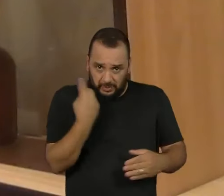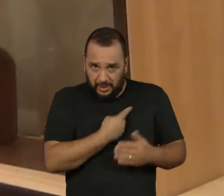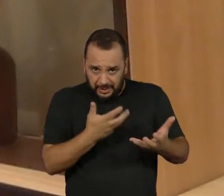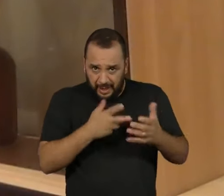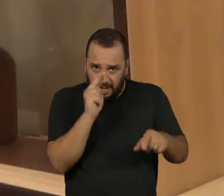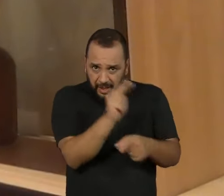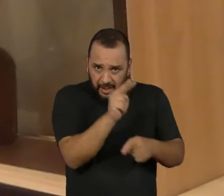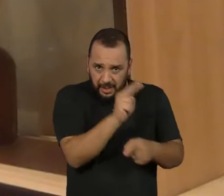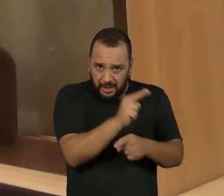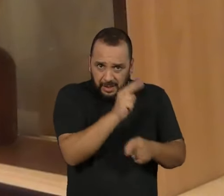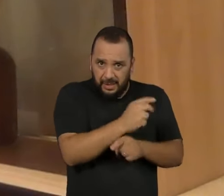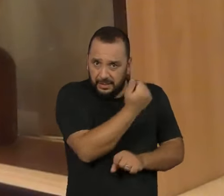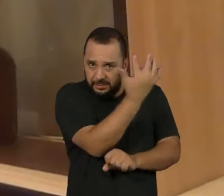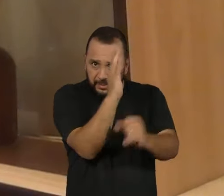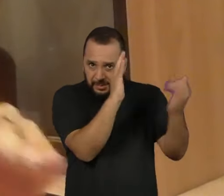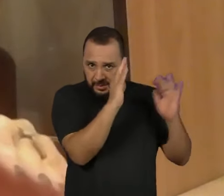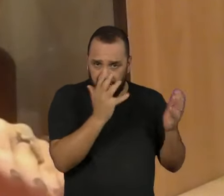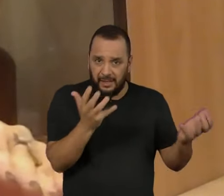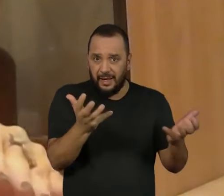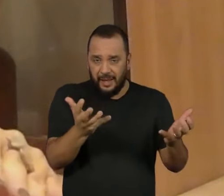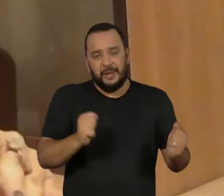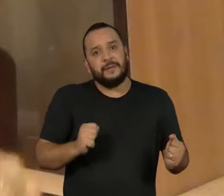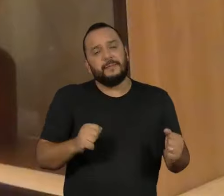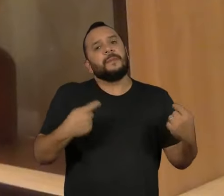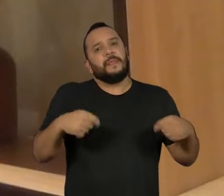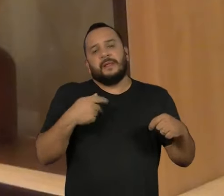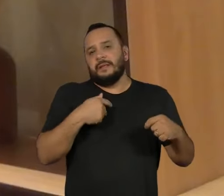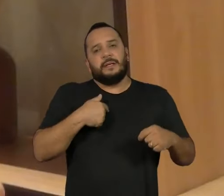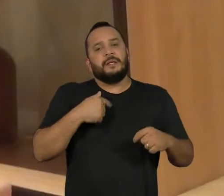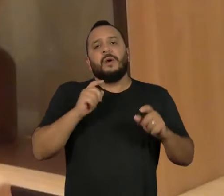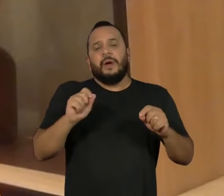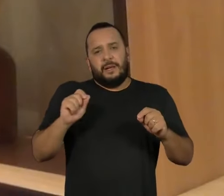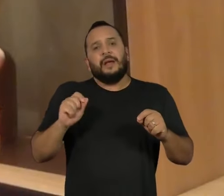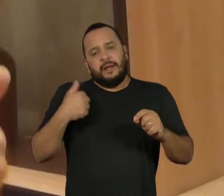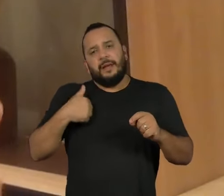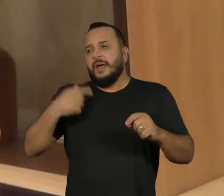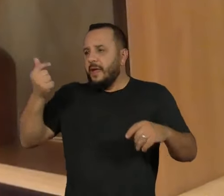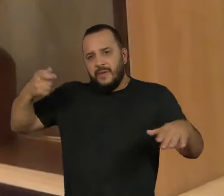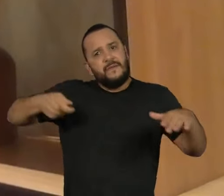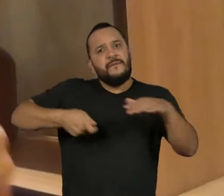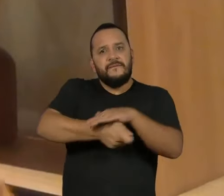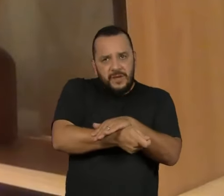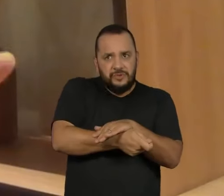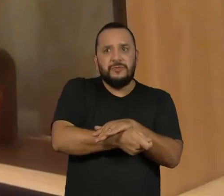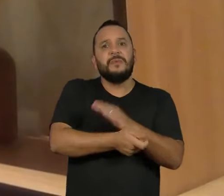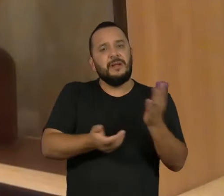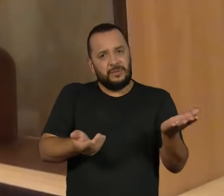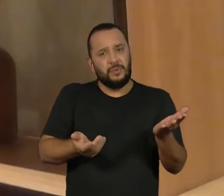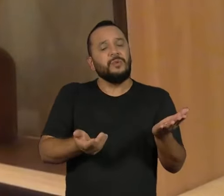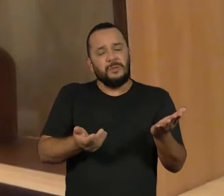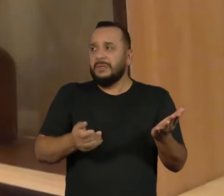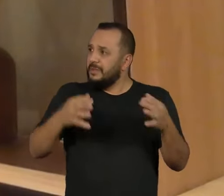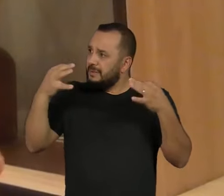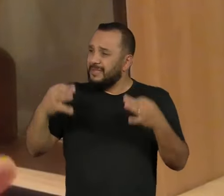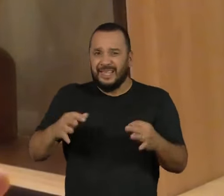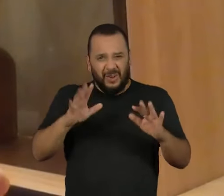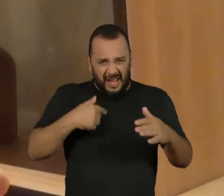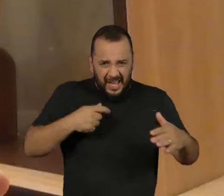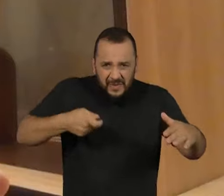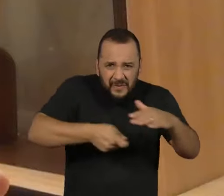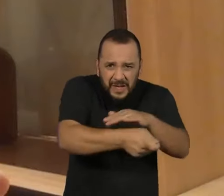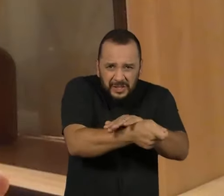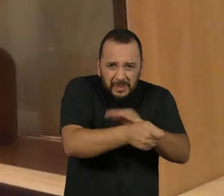primeiro ponto é a gente fechar a torneira dos investimentos, dos financiamentos de atividades que vão contra a